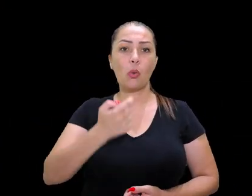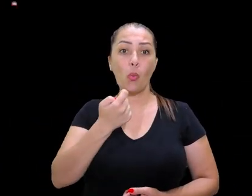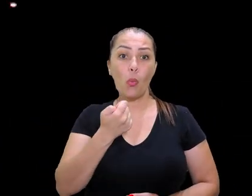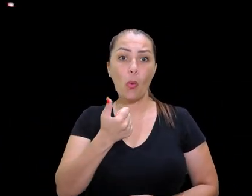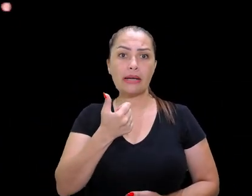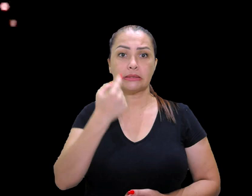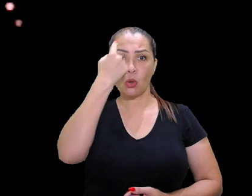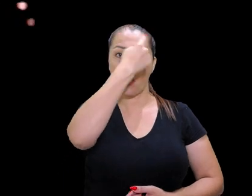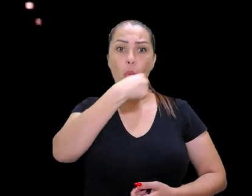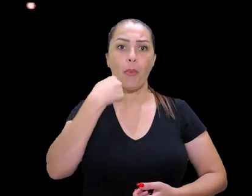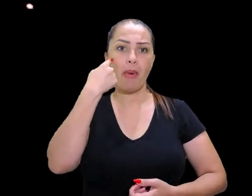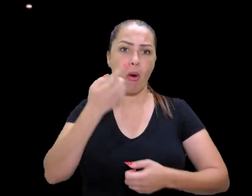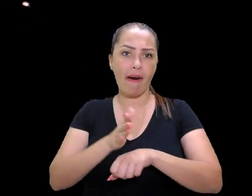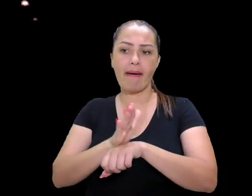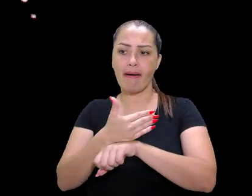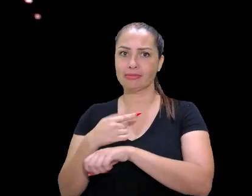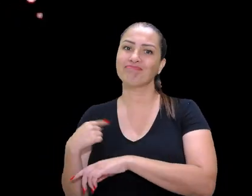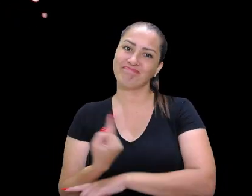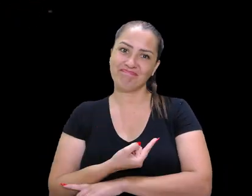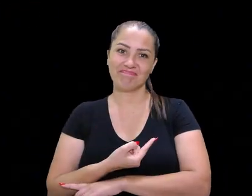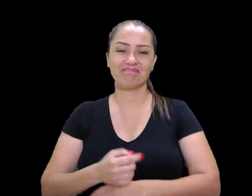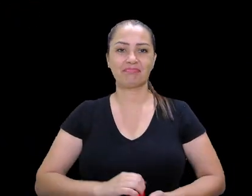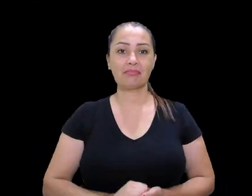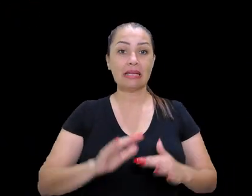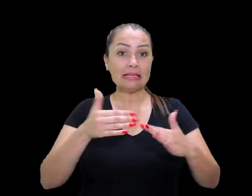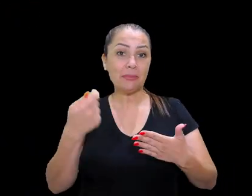hora adiantados.